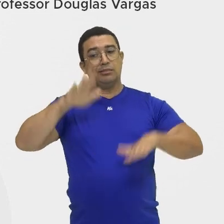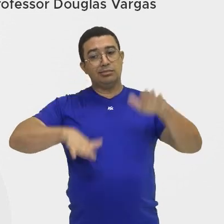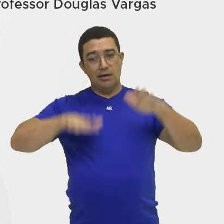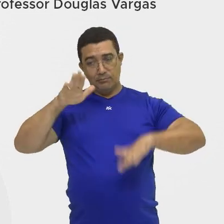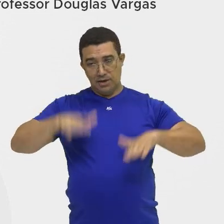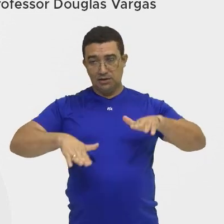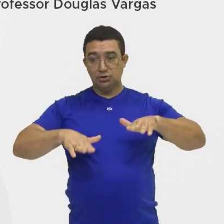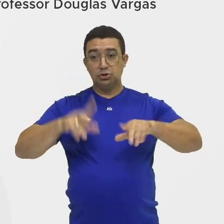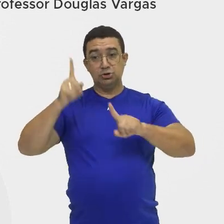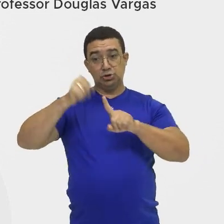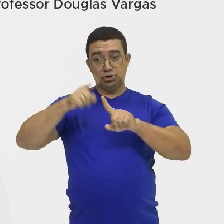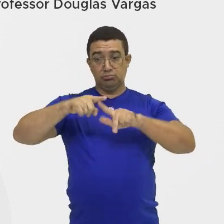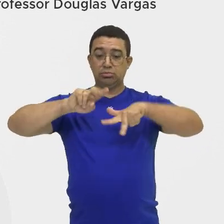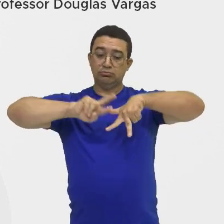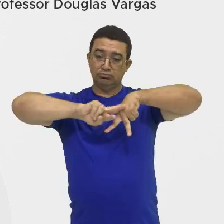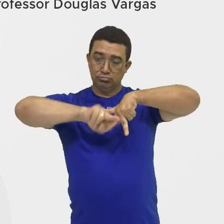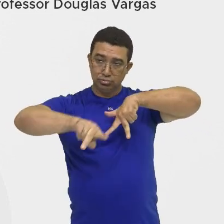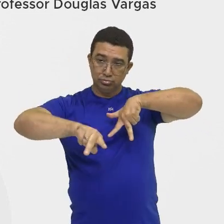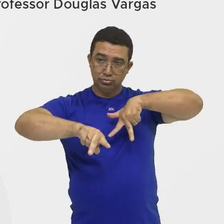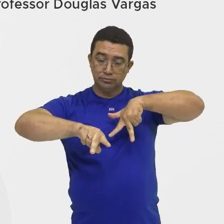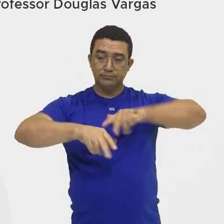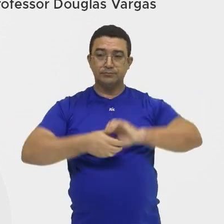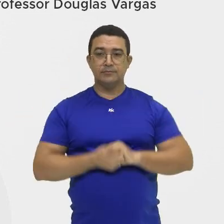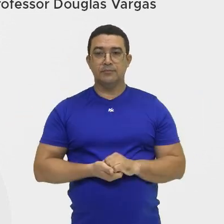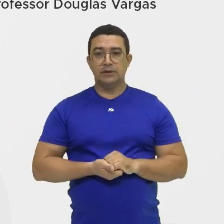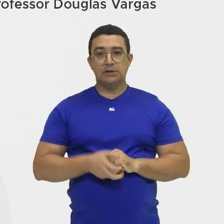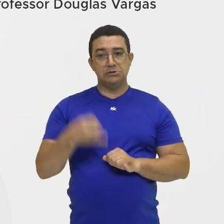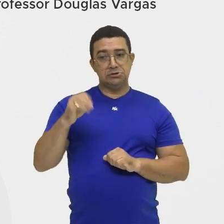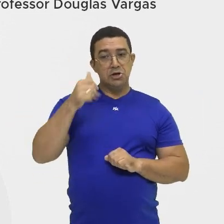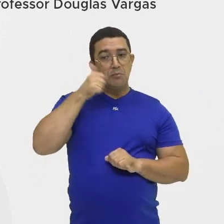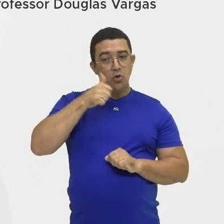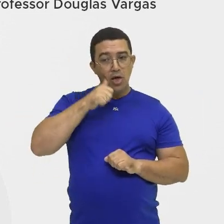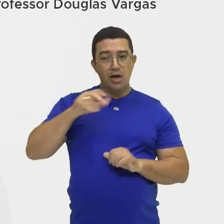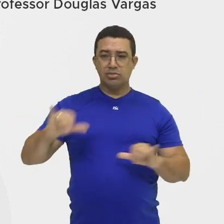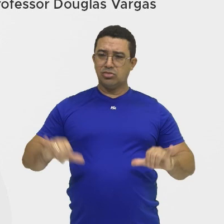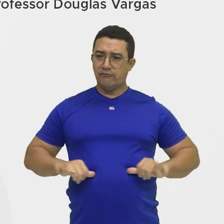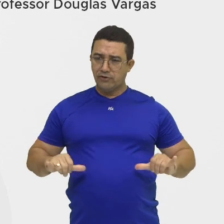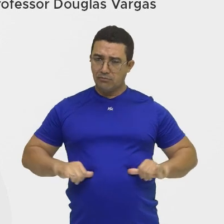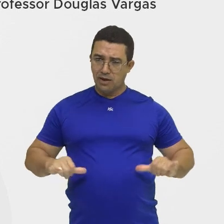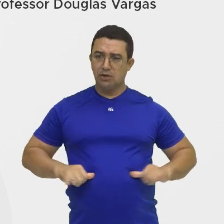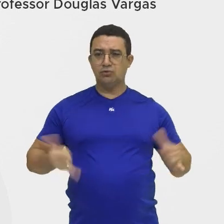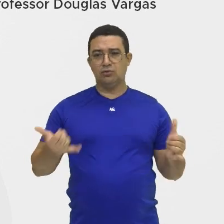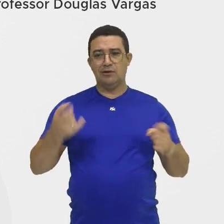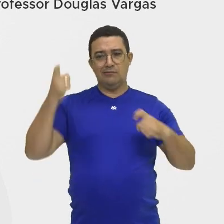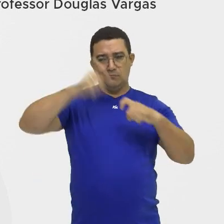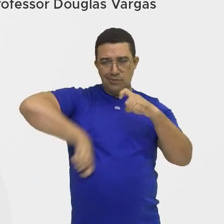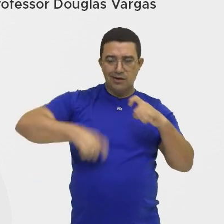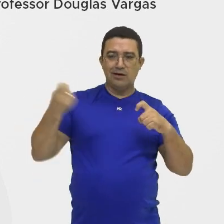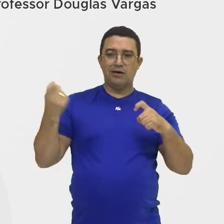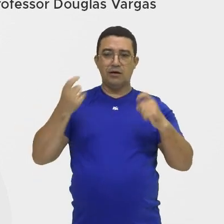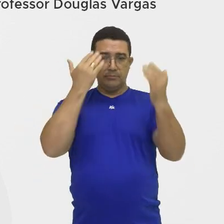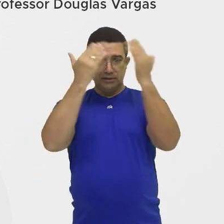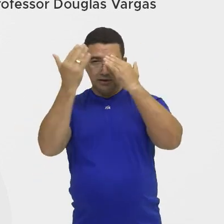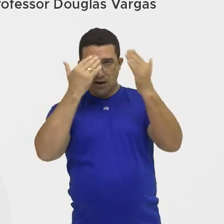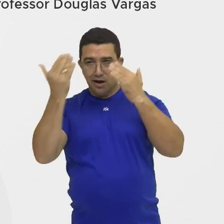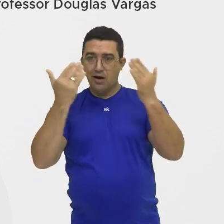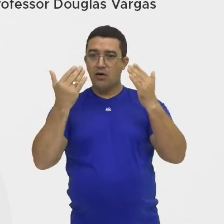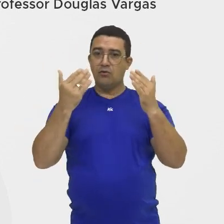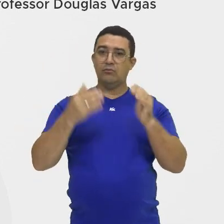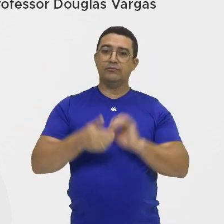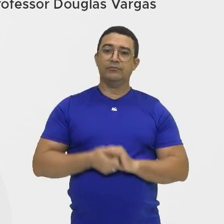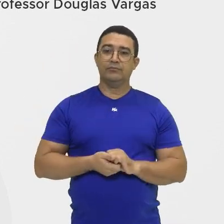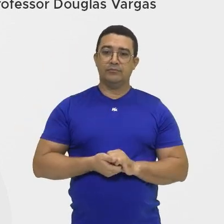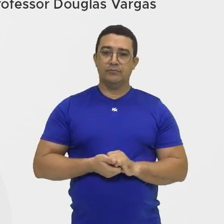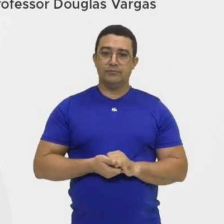Que lhe cause morte, lesão, sofrimento, isso aí nós já vimos. Sofrimento físico, sexual, psicológico e dano moral ou patrimonial.